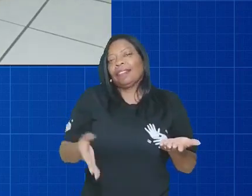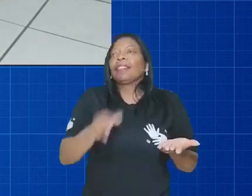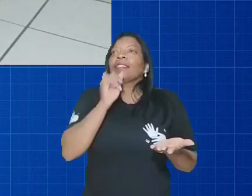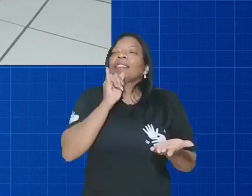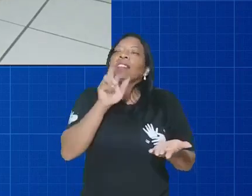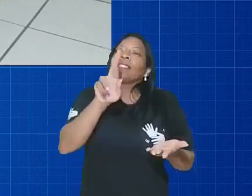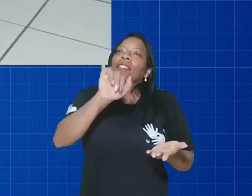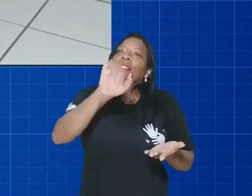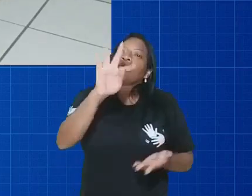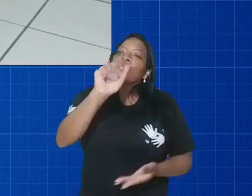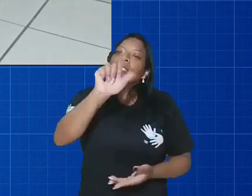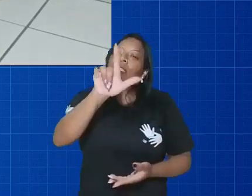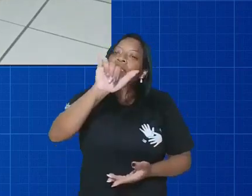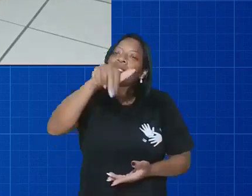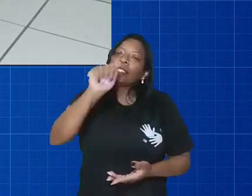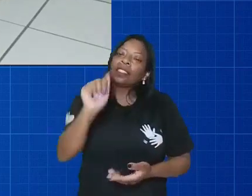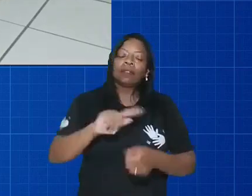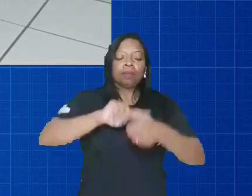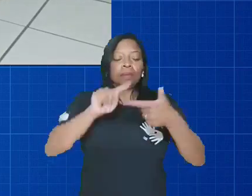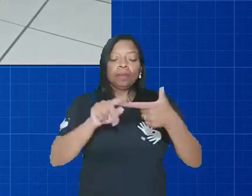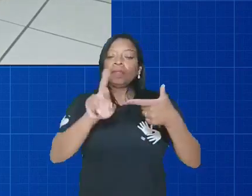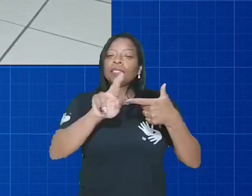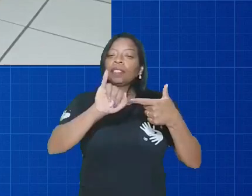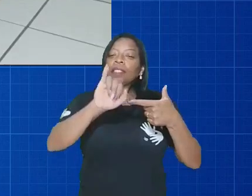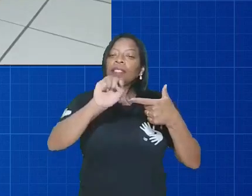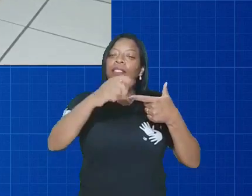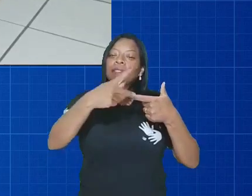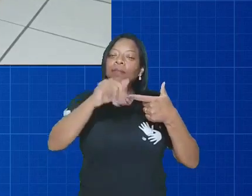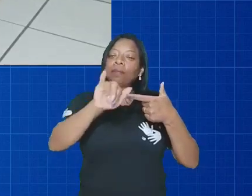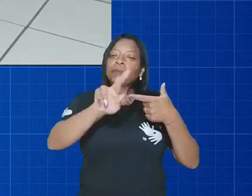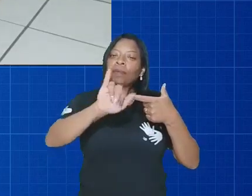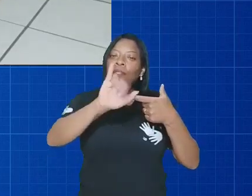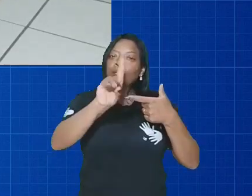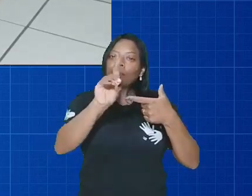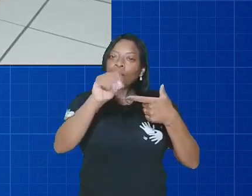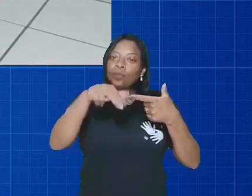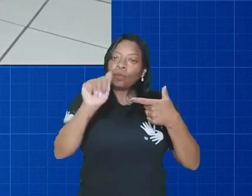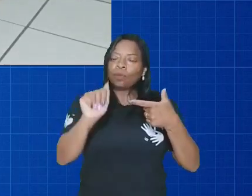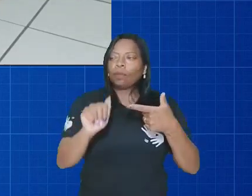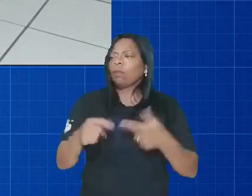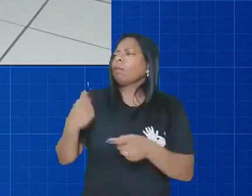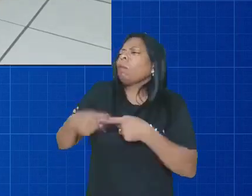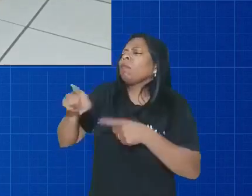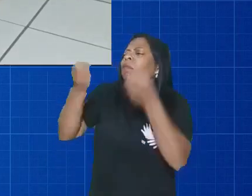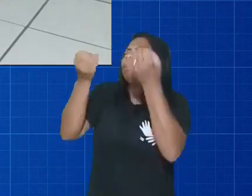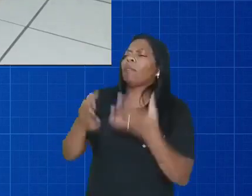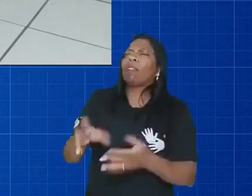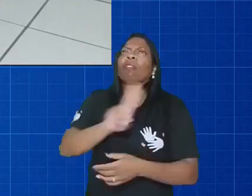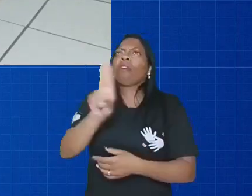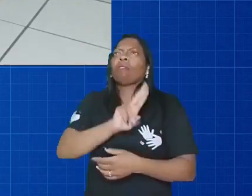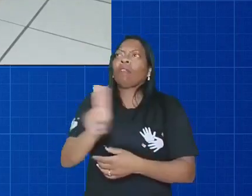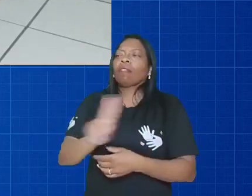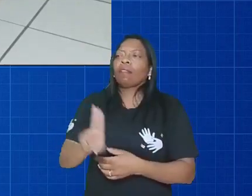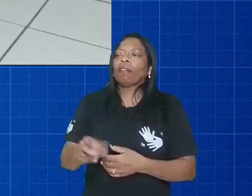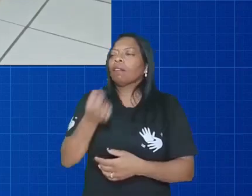remédio? O que isso tudo quer dizer? Quer dizer que questões de doença mental, vamos colocar assim, que precisa